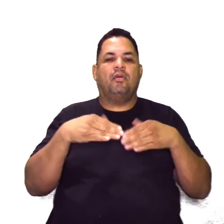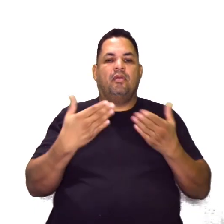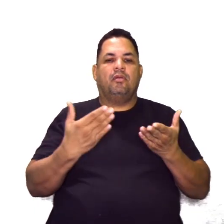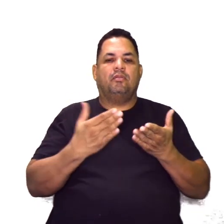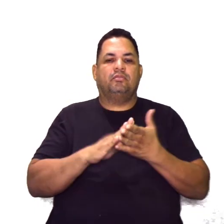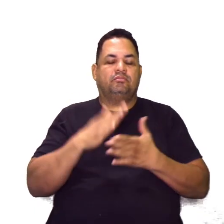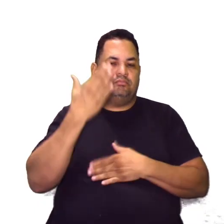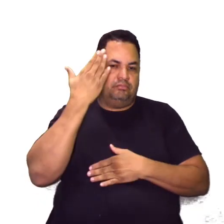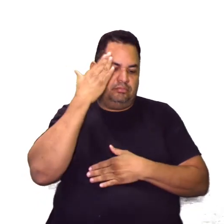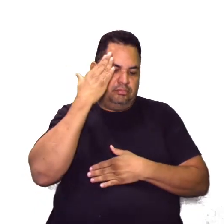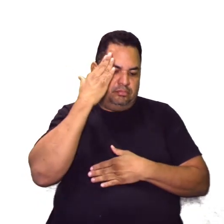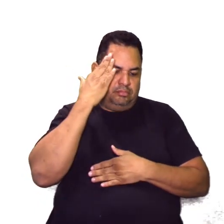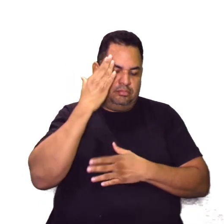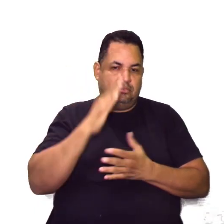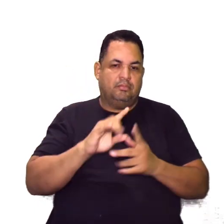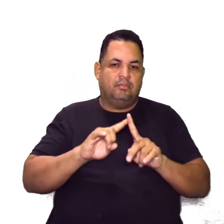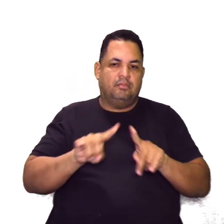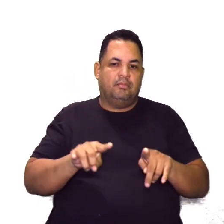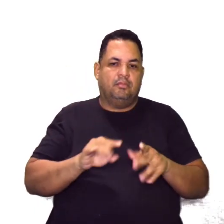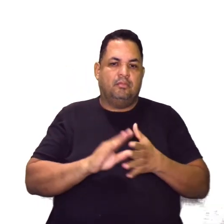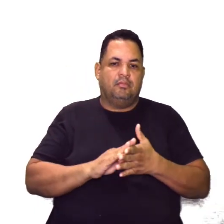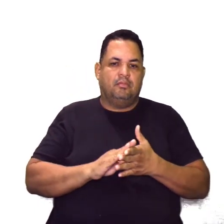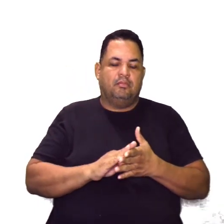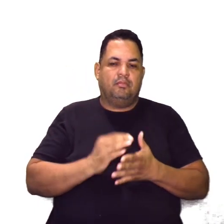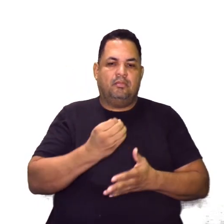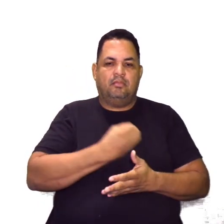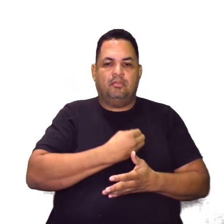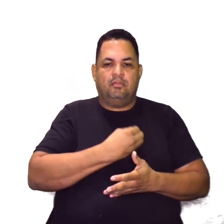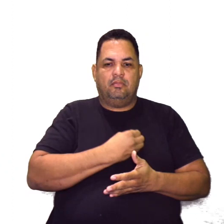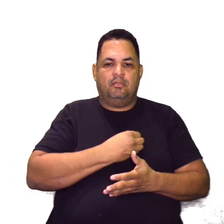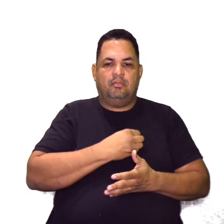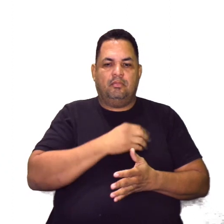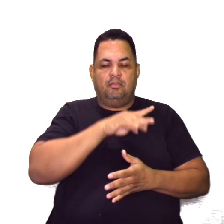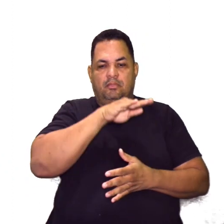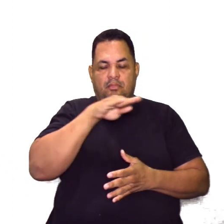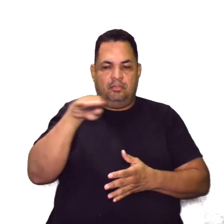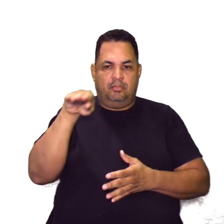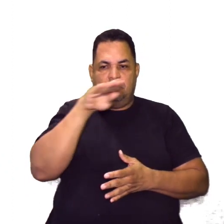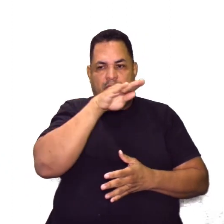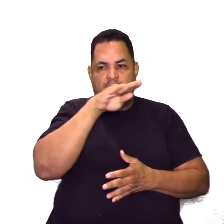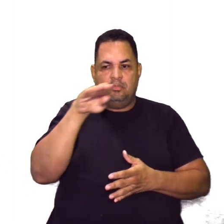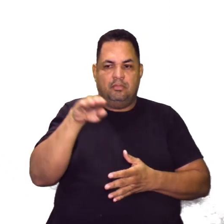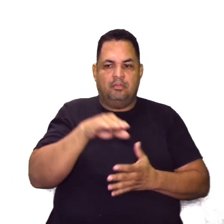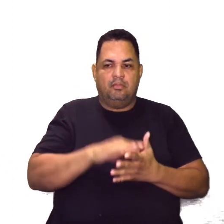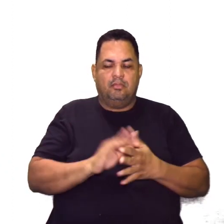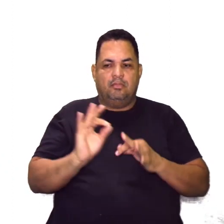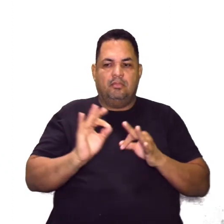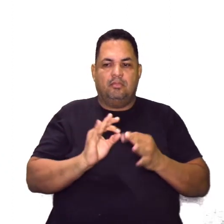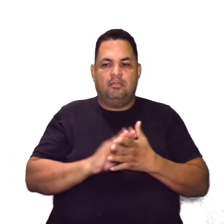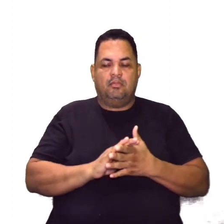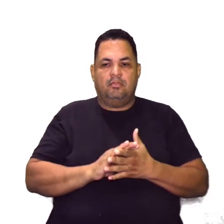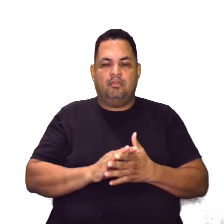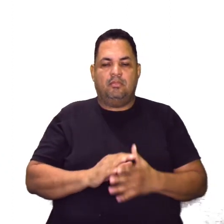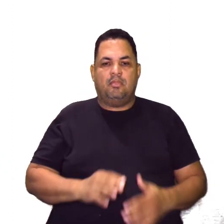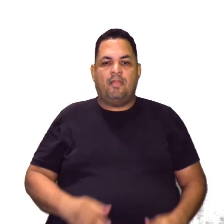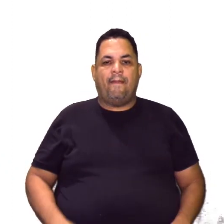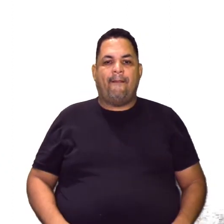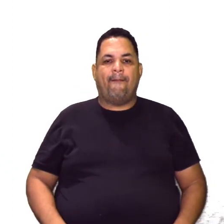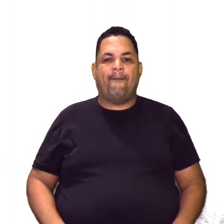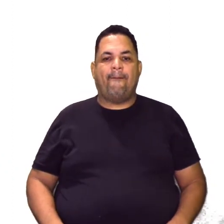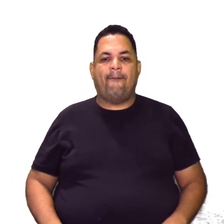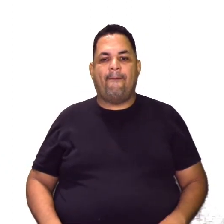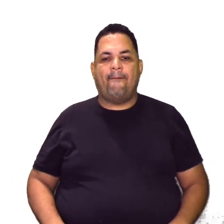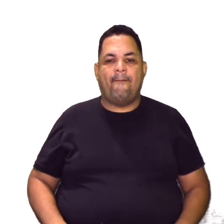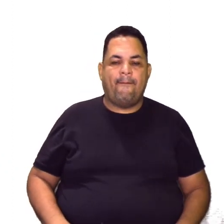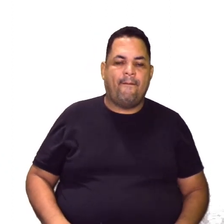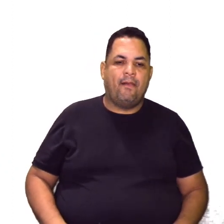a gente entender. No entanto, somente pelo número de período você poderia ficar. Será que é um halogênio? Será que